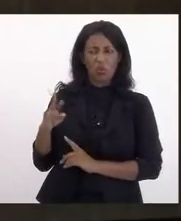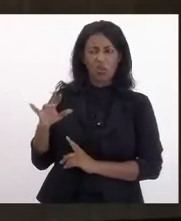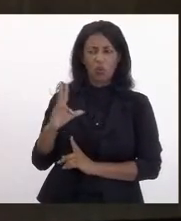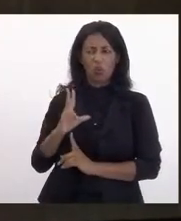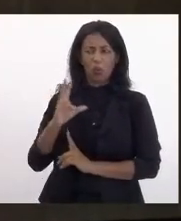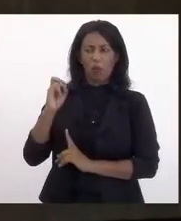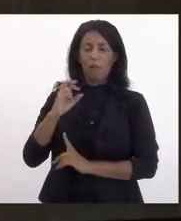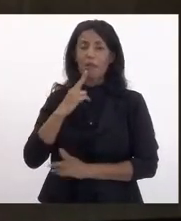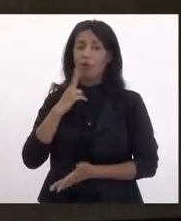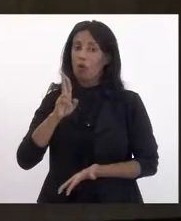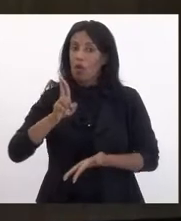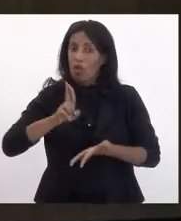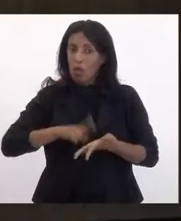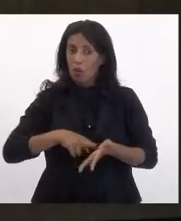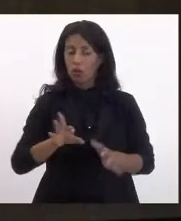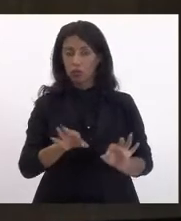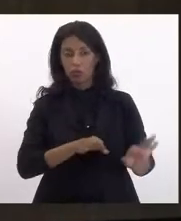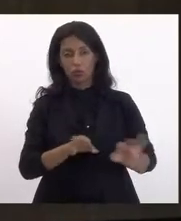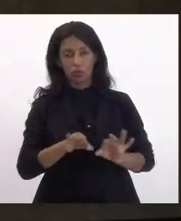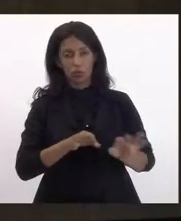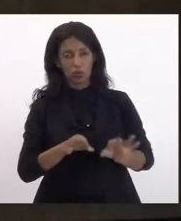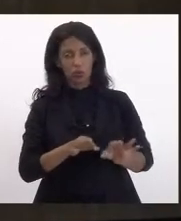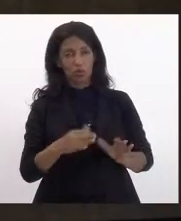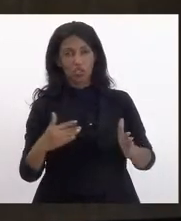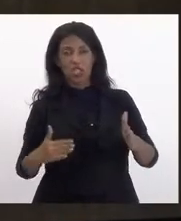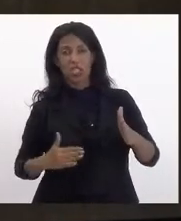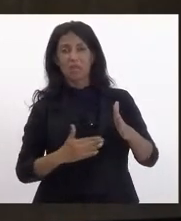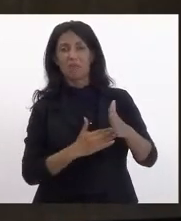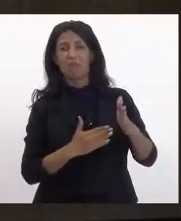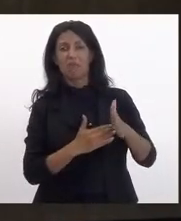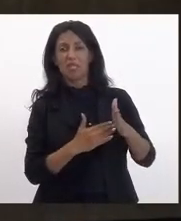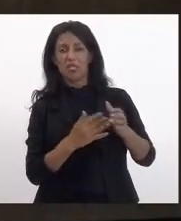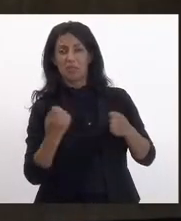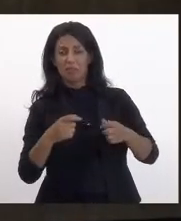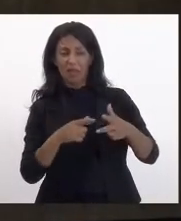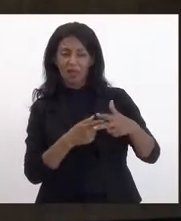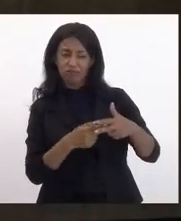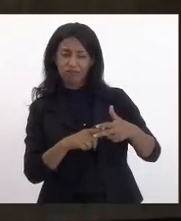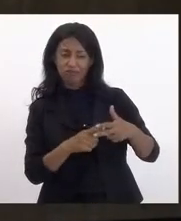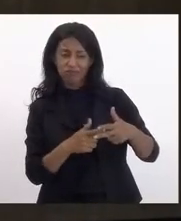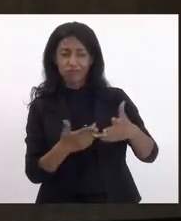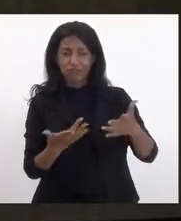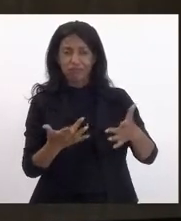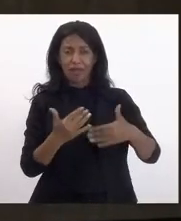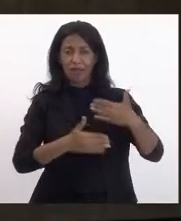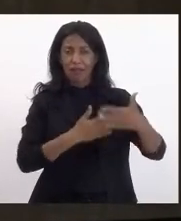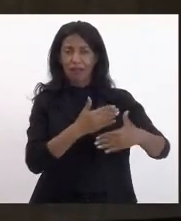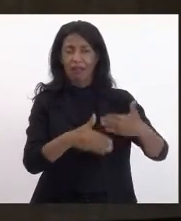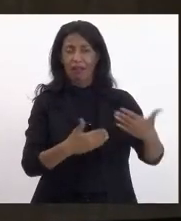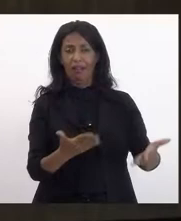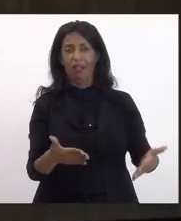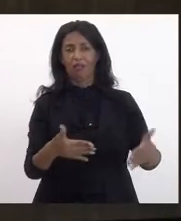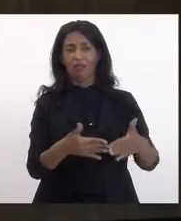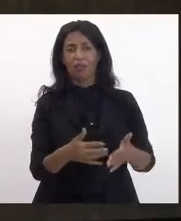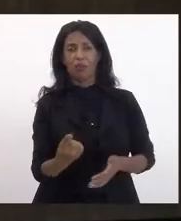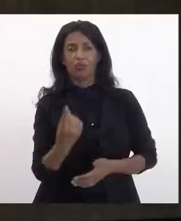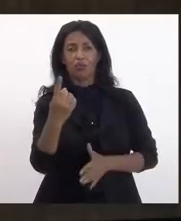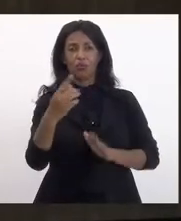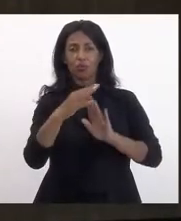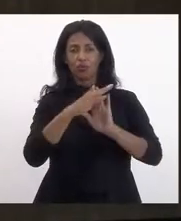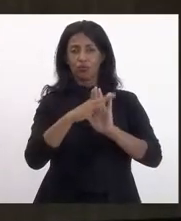reconheço que o projeto, o programa, tinha limites que mereciam aperfeiçoamentos, mas foi, até hoje, o único